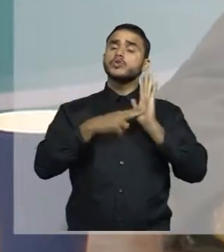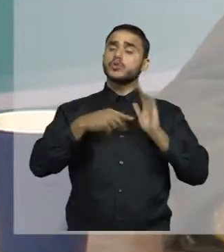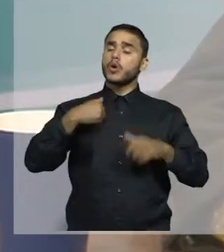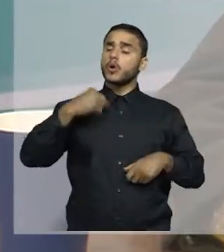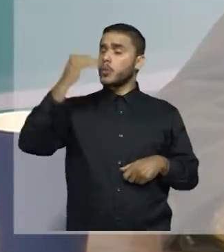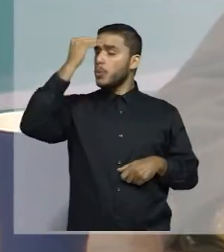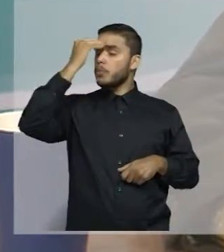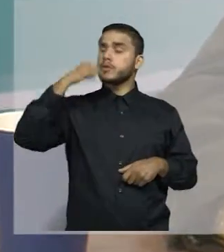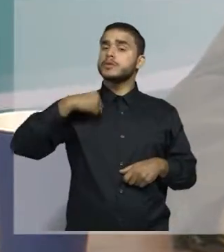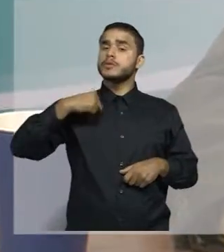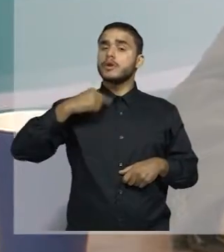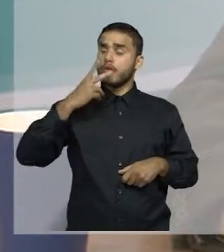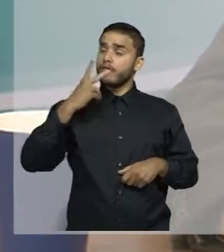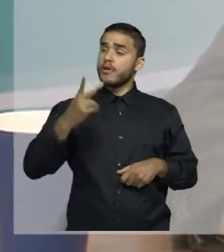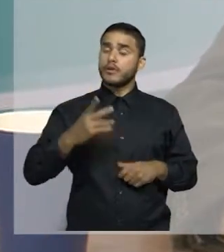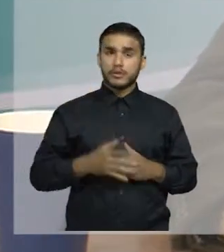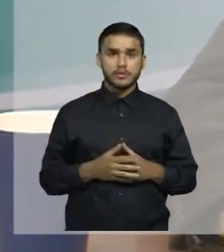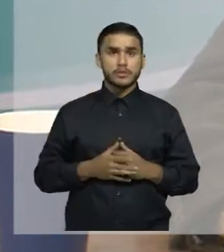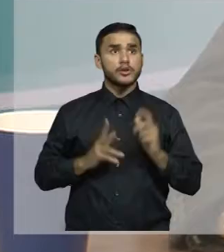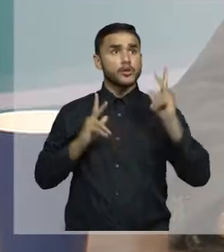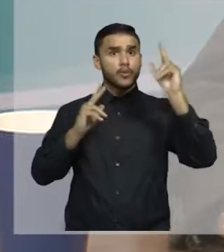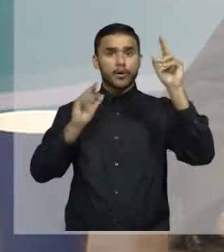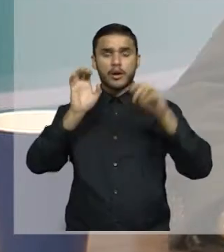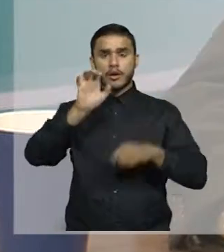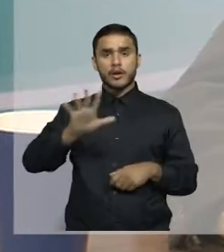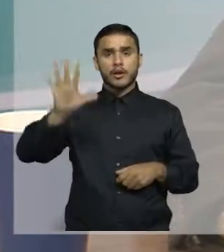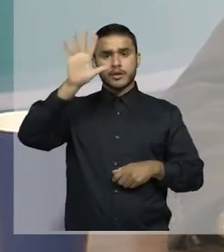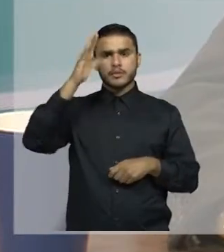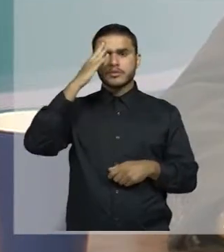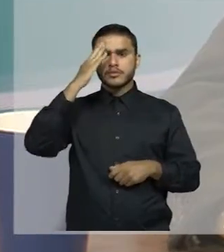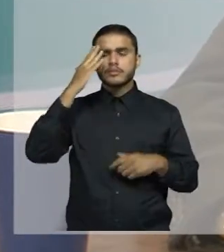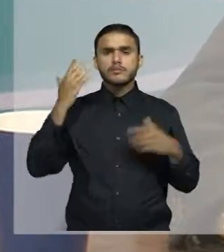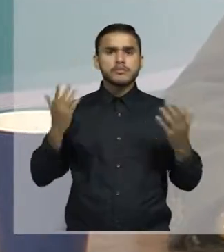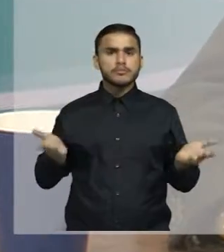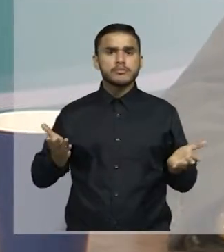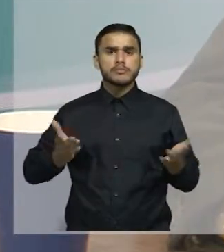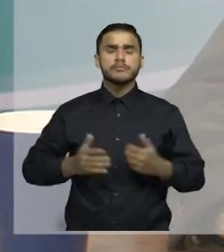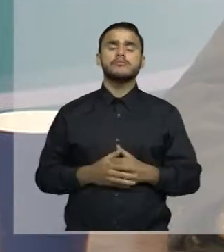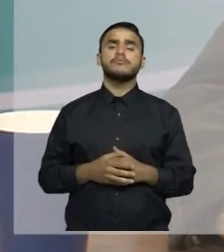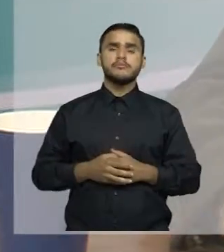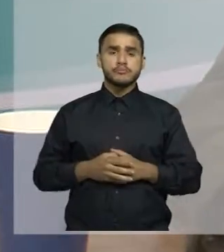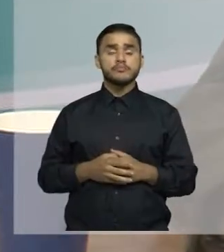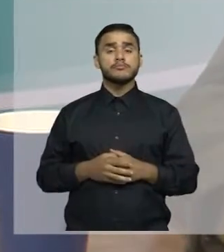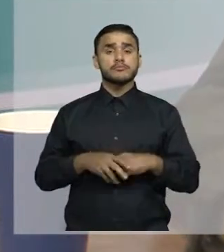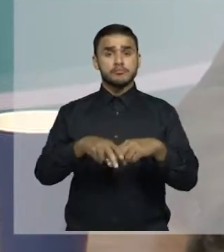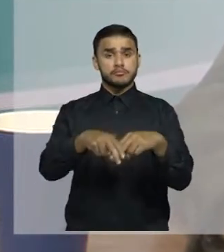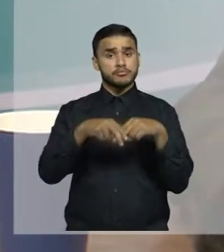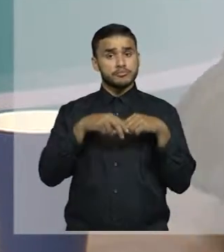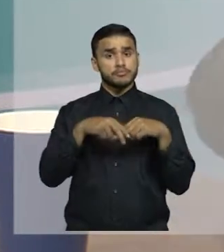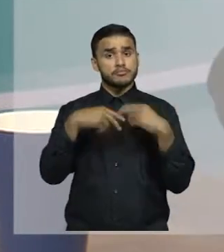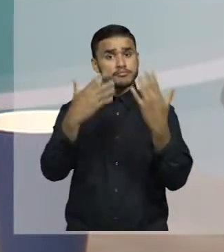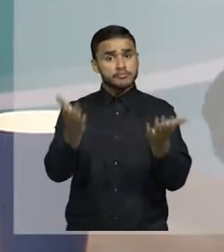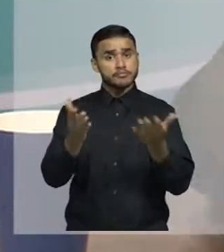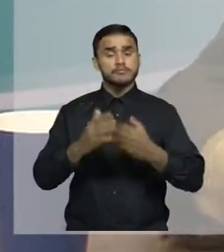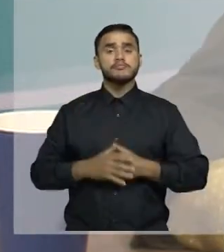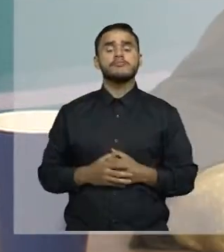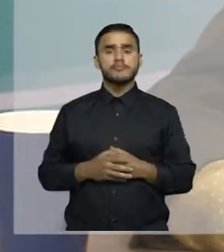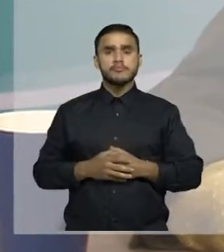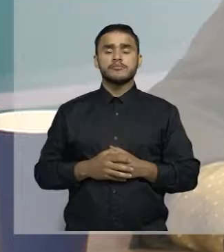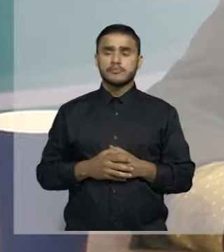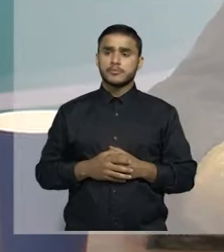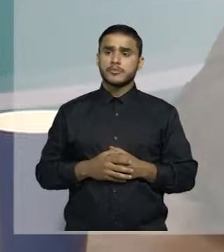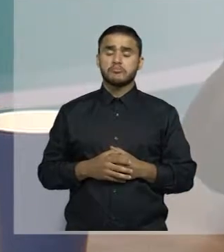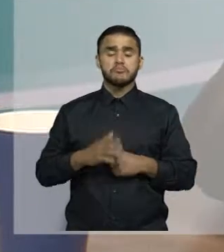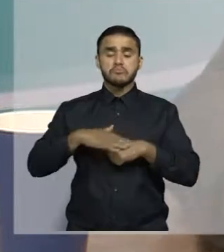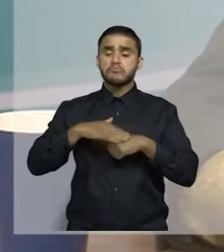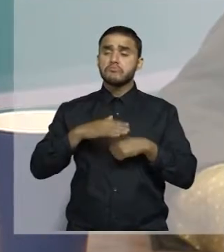Europa. Nenhuma instituição ainda ilegal assumiu esse. Então é o que está acontecendo. Eu acho que é